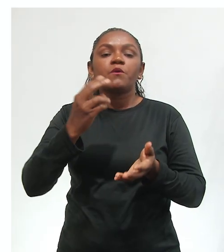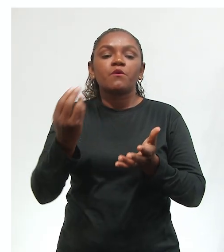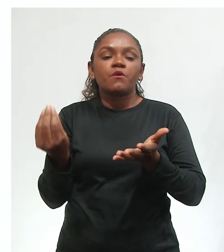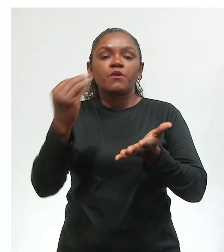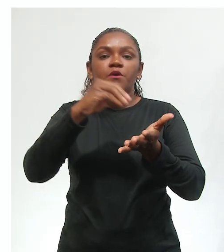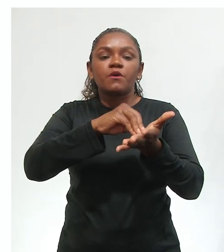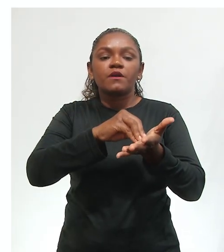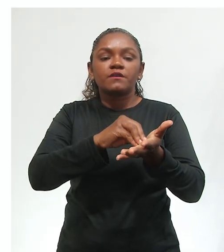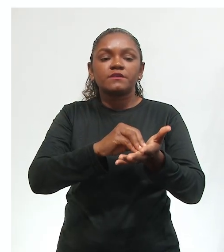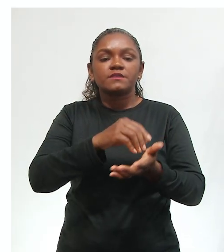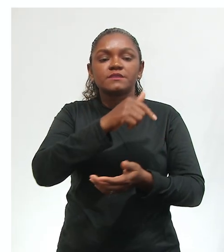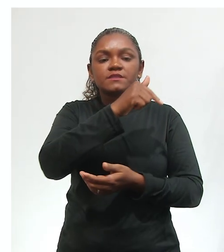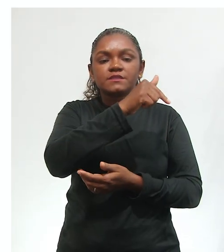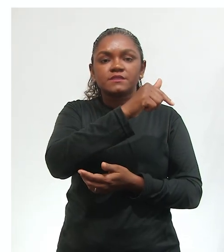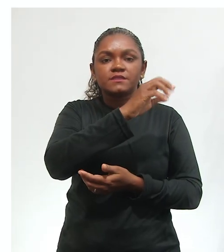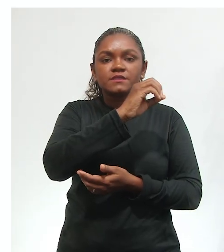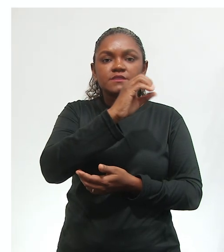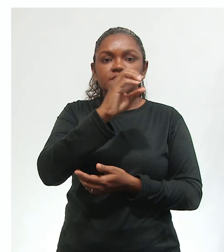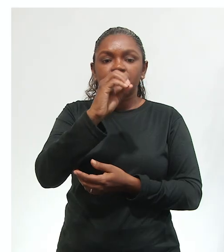700